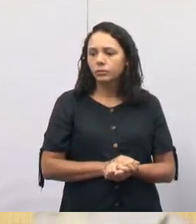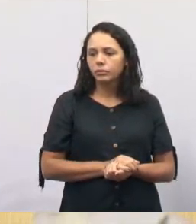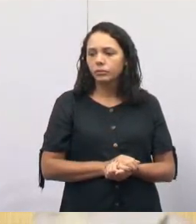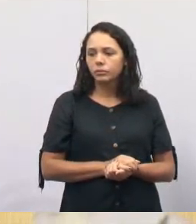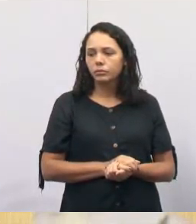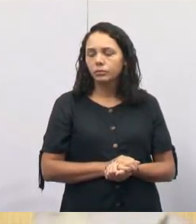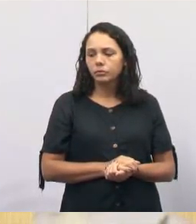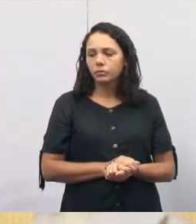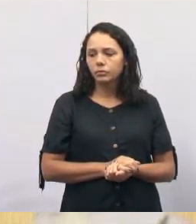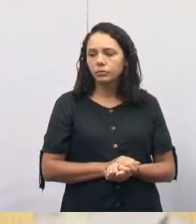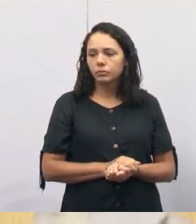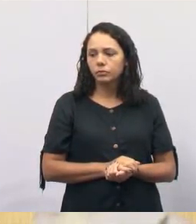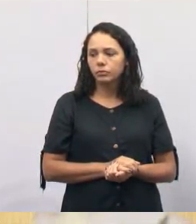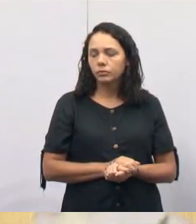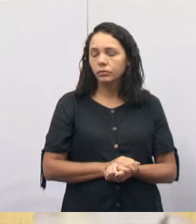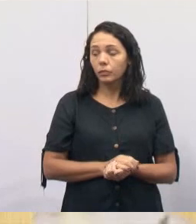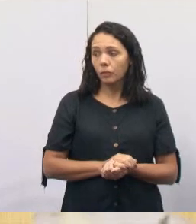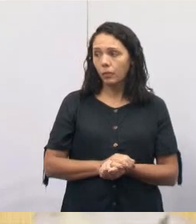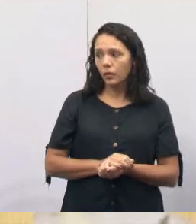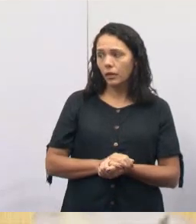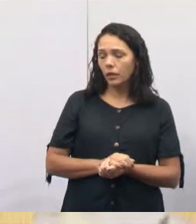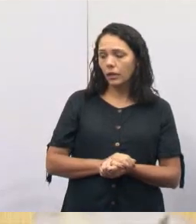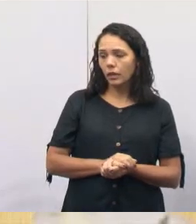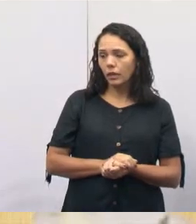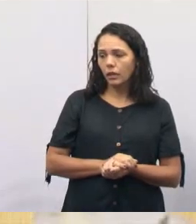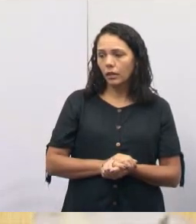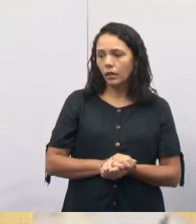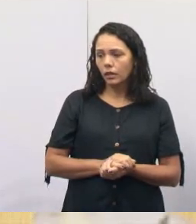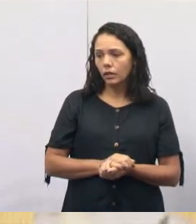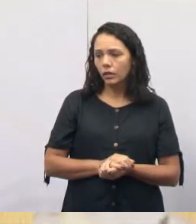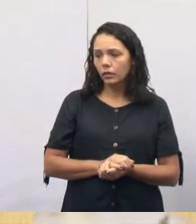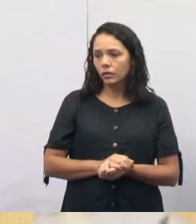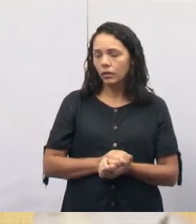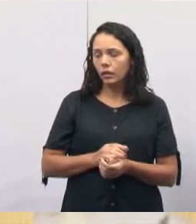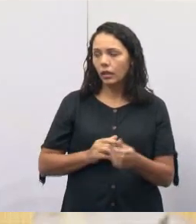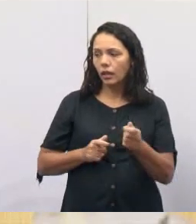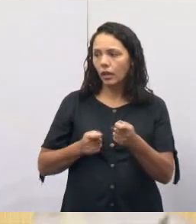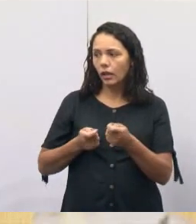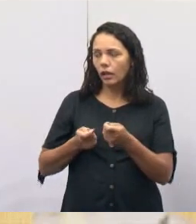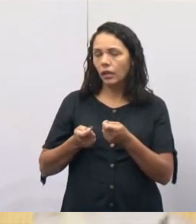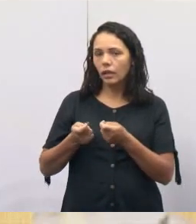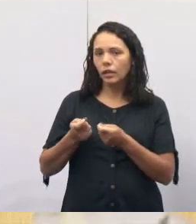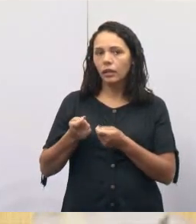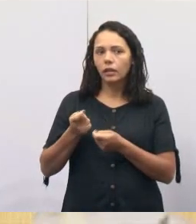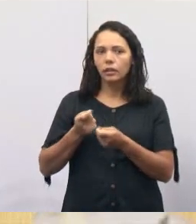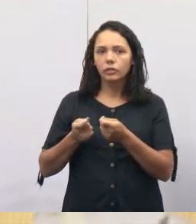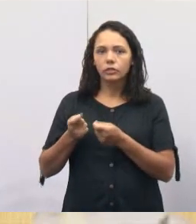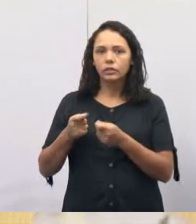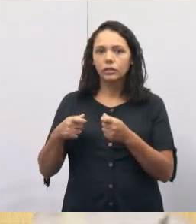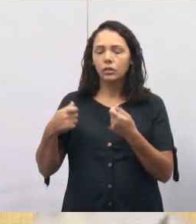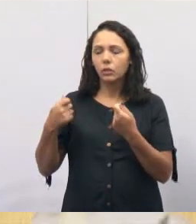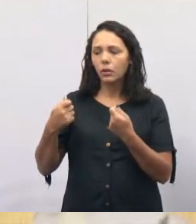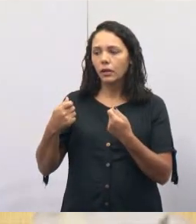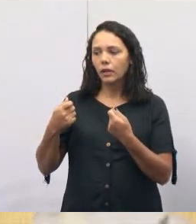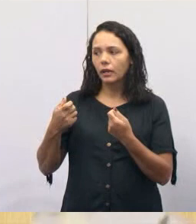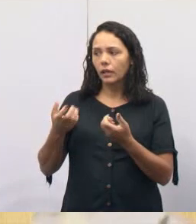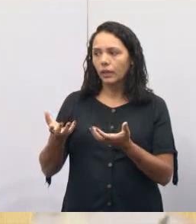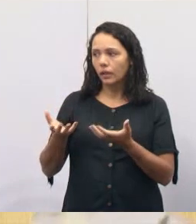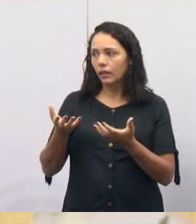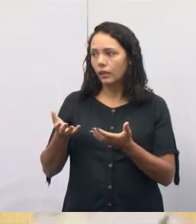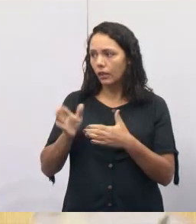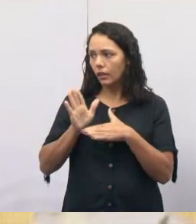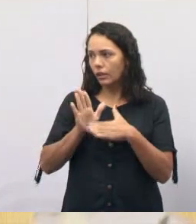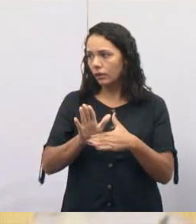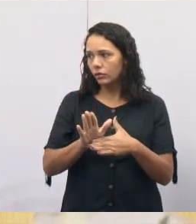Essa gestão pública pretende realizar a adesão ao serviço indicado neste documento, garantindo aos munícipes o